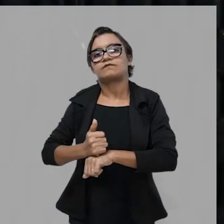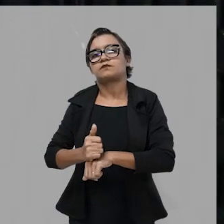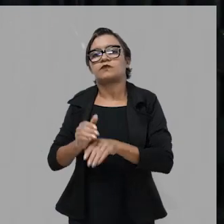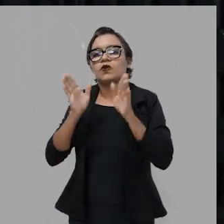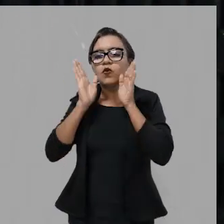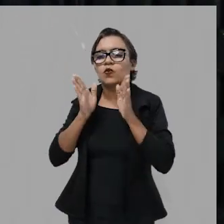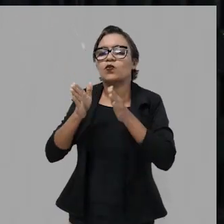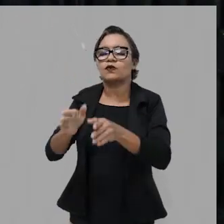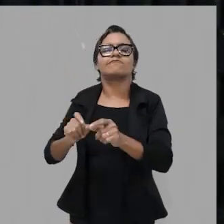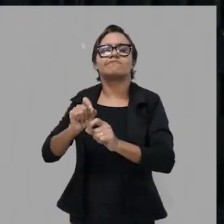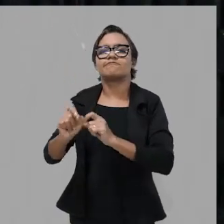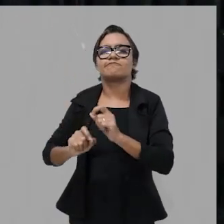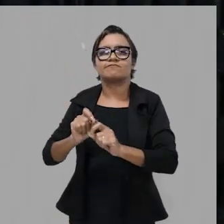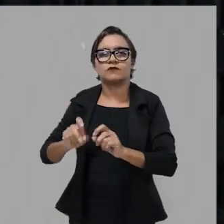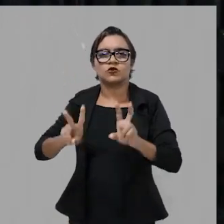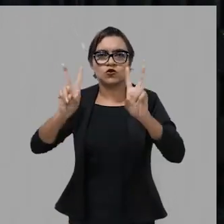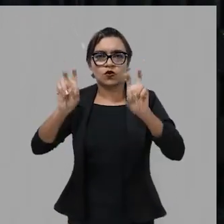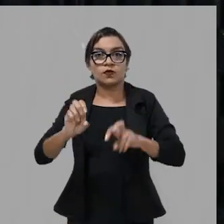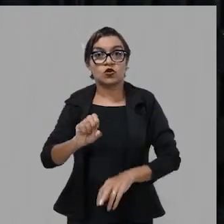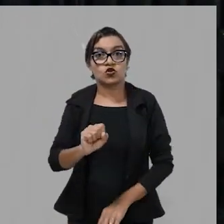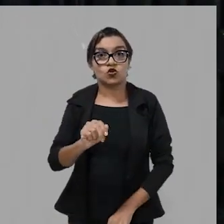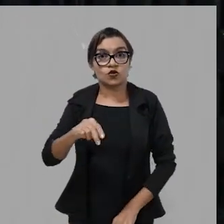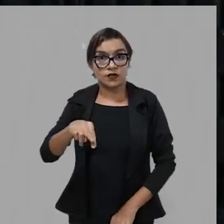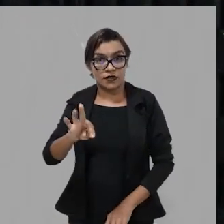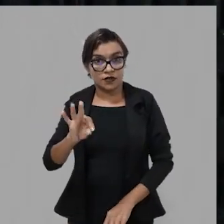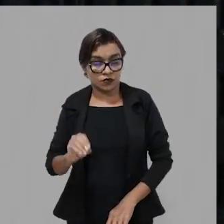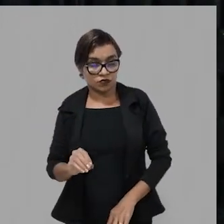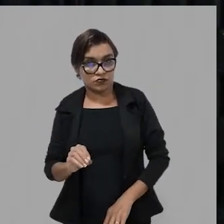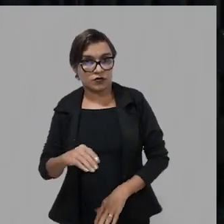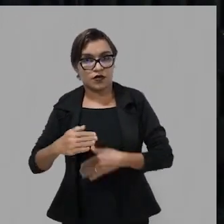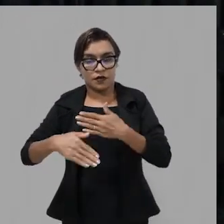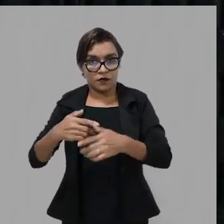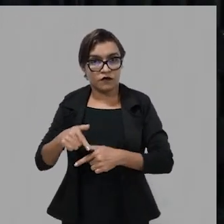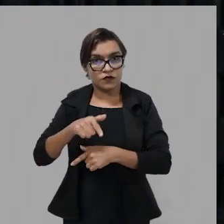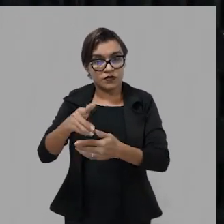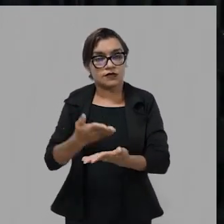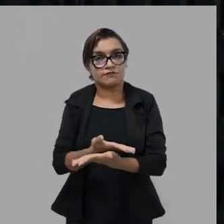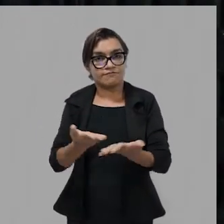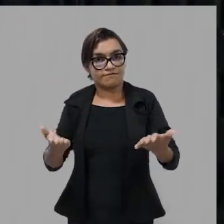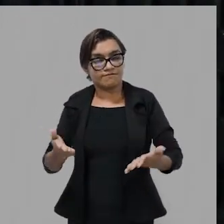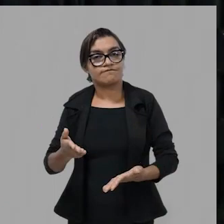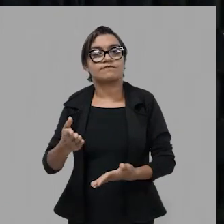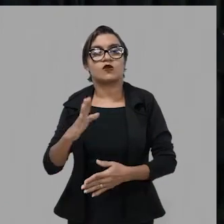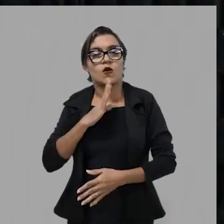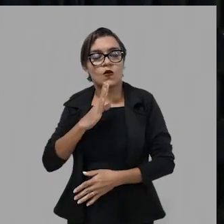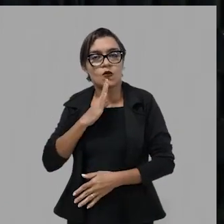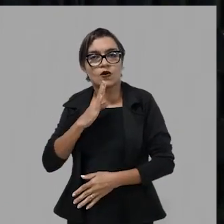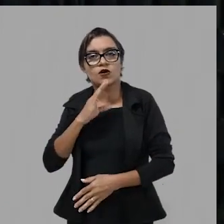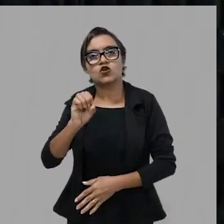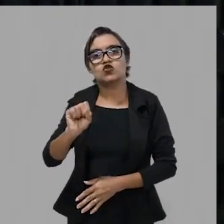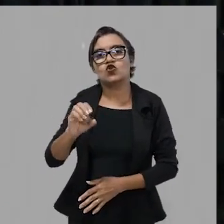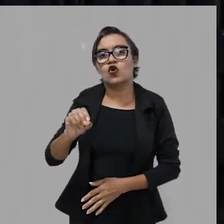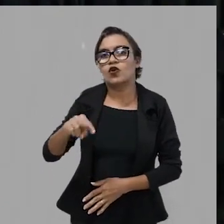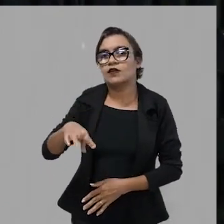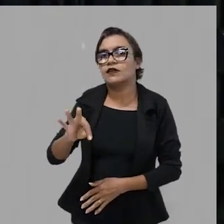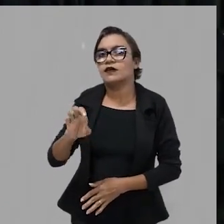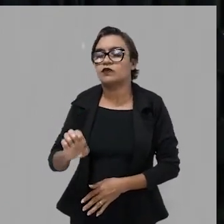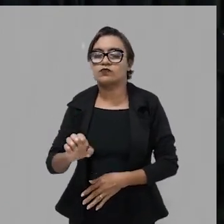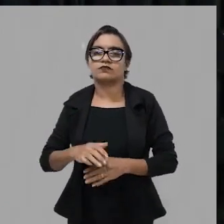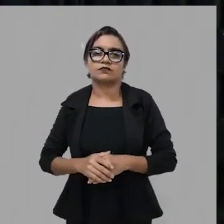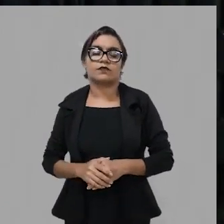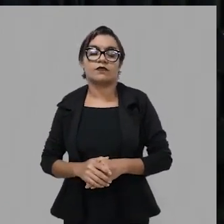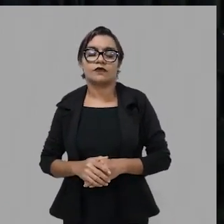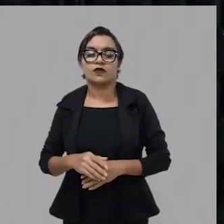aqui para a gente sobre os sonetos. Mais adiante vocês vão ter a possibilidade de conhecer o que são esses sonetos. É um novo conceito